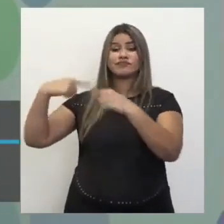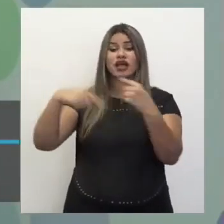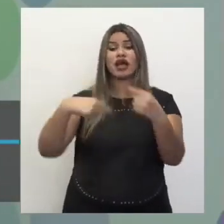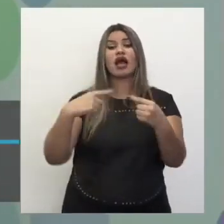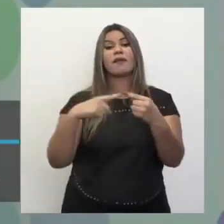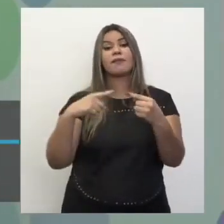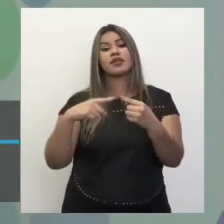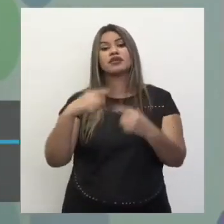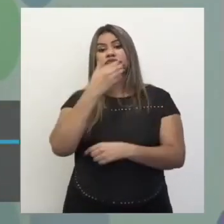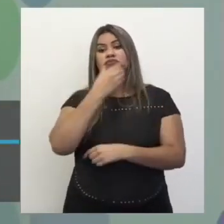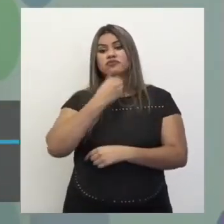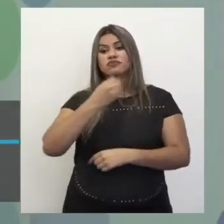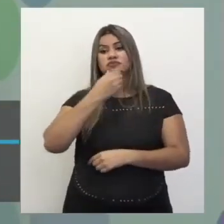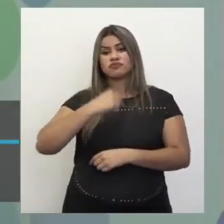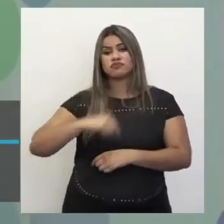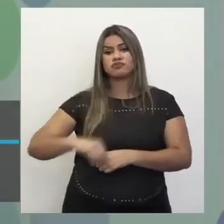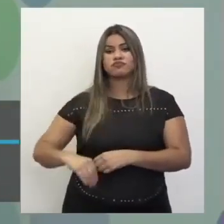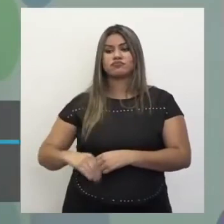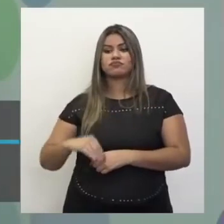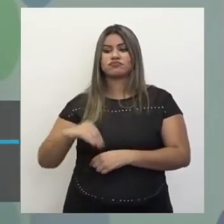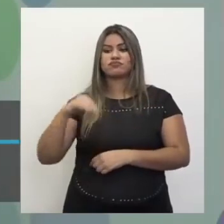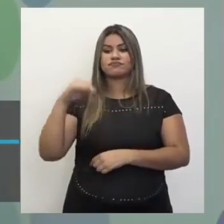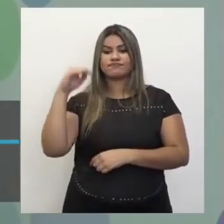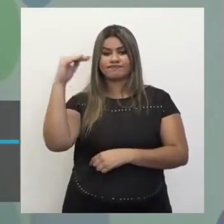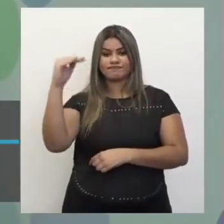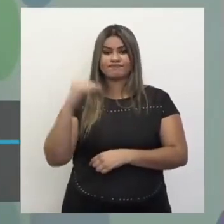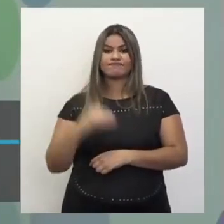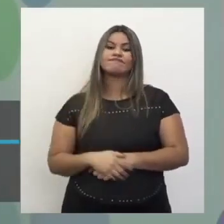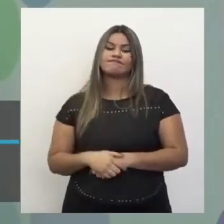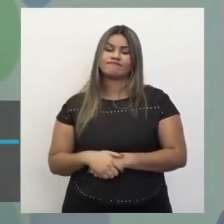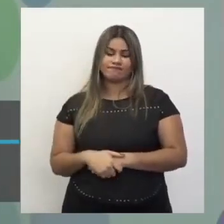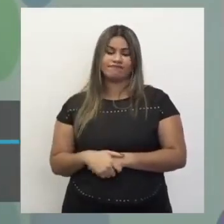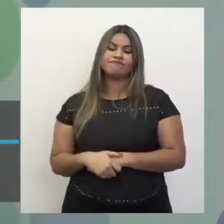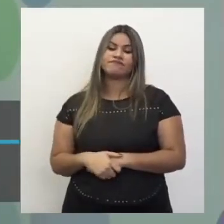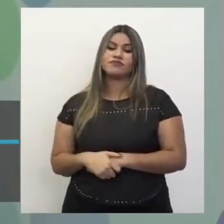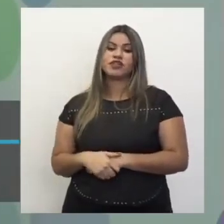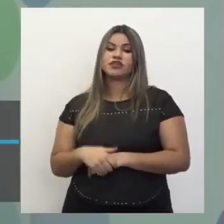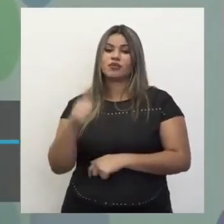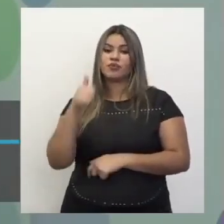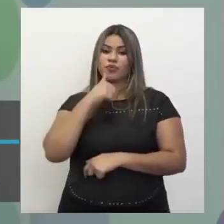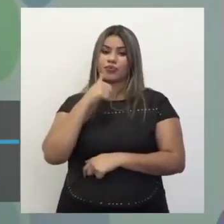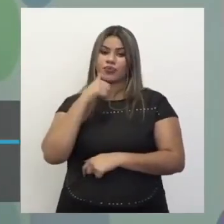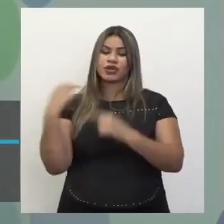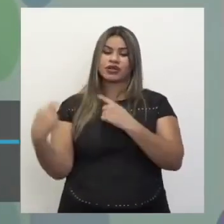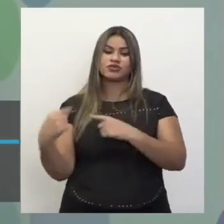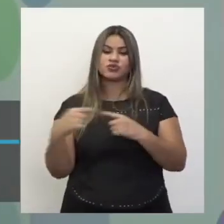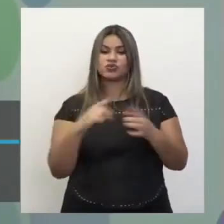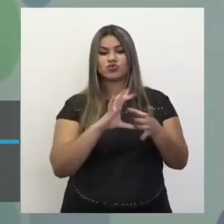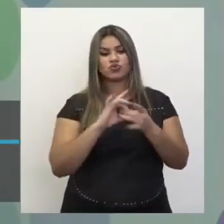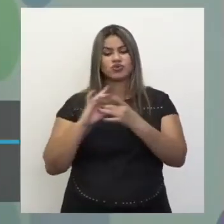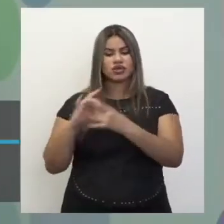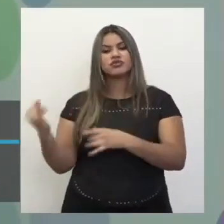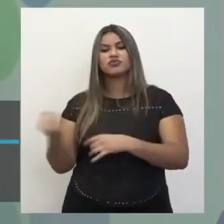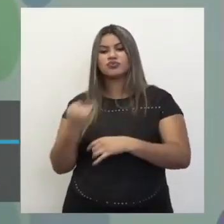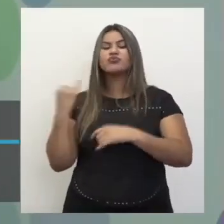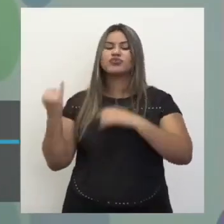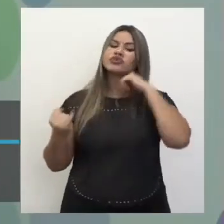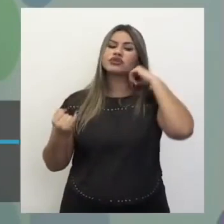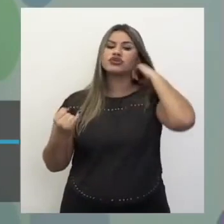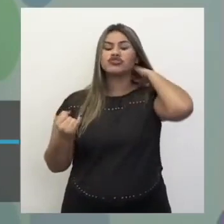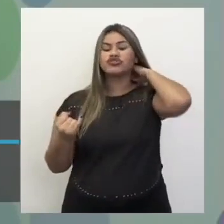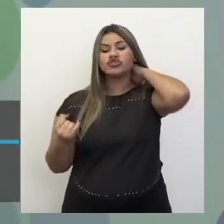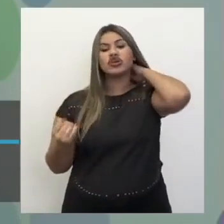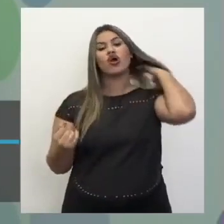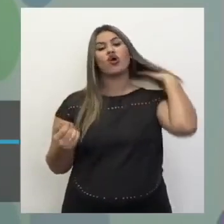uma presença masculina em detrimento da presença feminina. Então, discutir sobre a condição da mulher em qualquer contexto já é válido. Eu estou propondo para vocês aqui